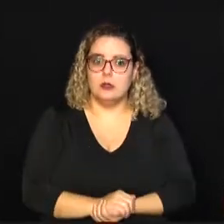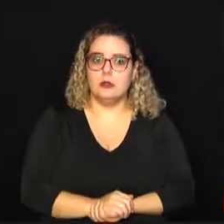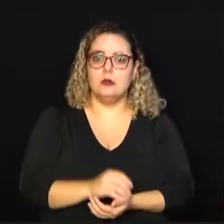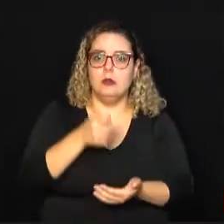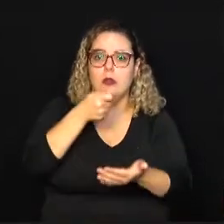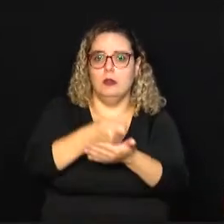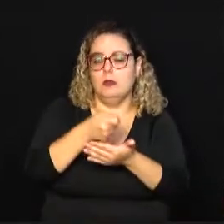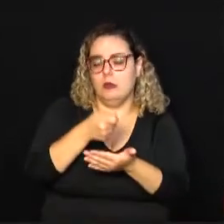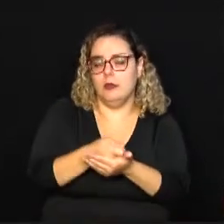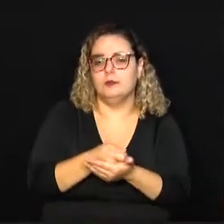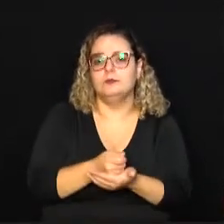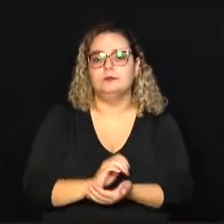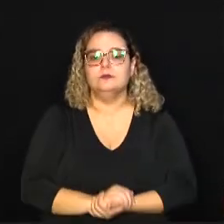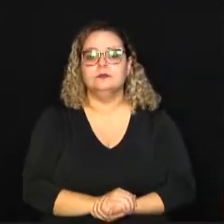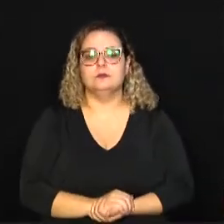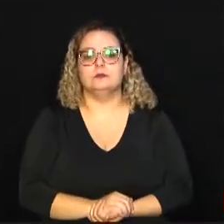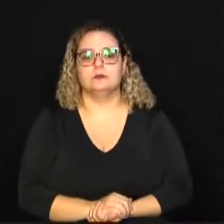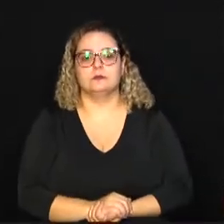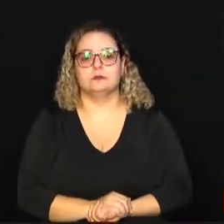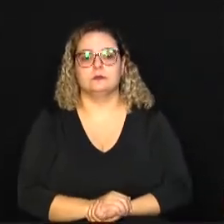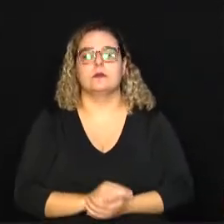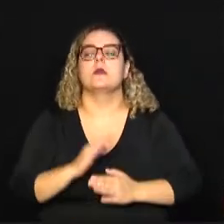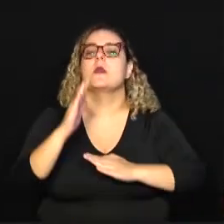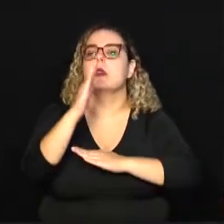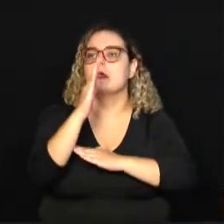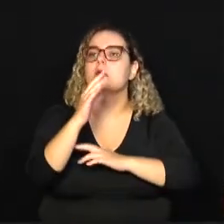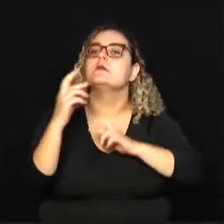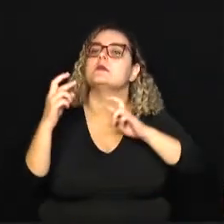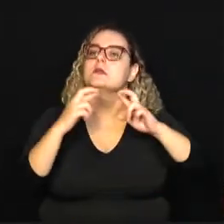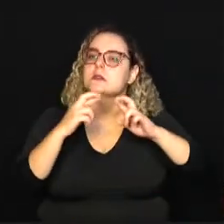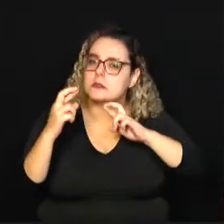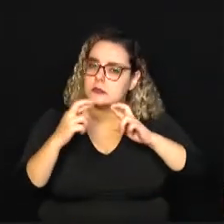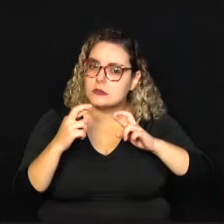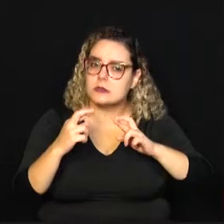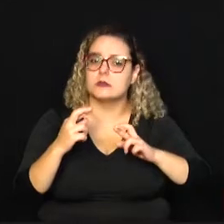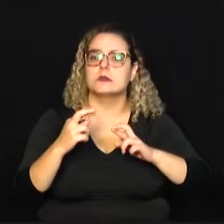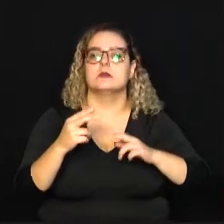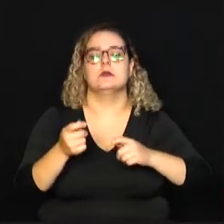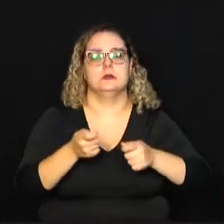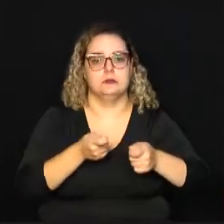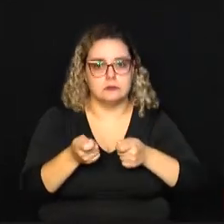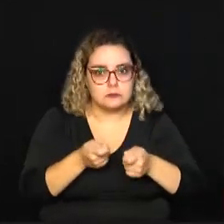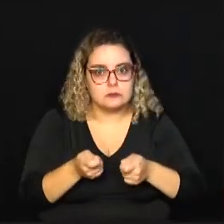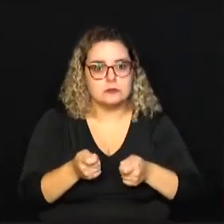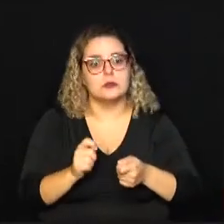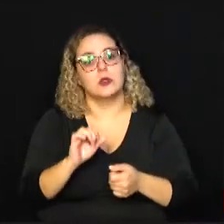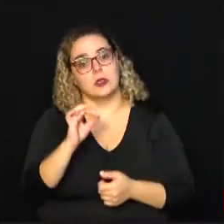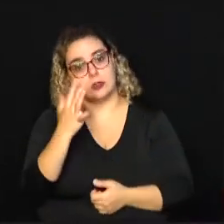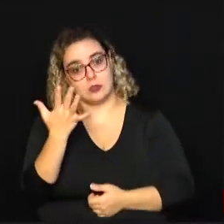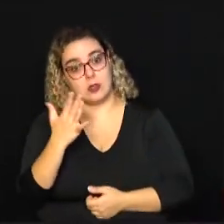garantido, né, e acho que a Câmara tem o papel de fiscalizar, orientar o poder público, a prefeitura, para que isso aconteça. Mas essa é